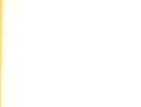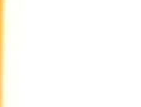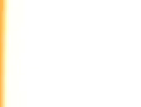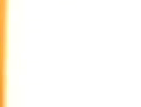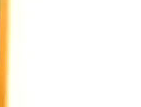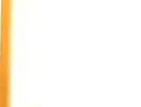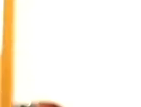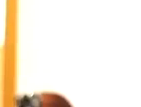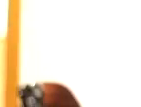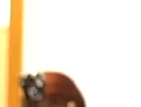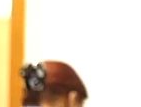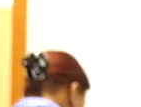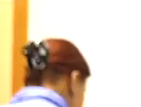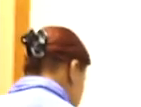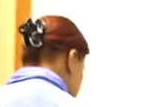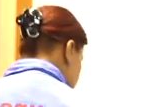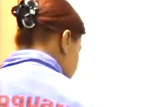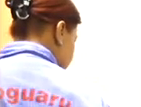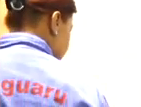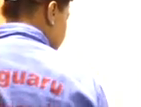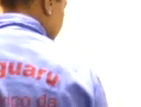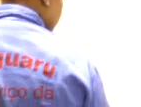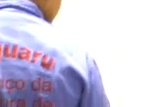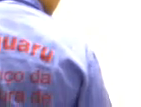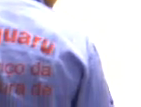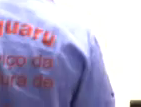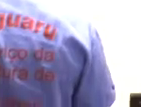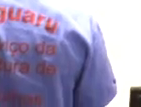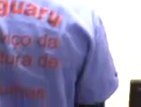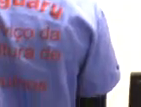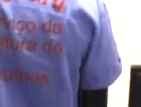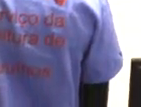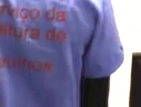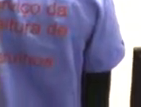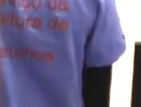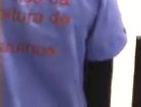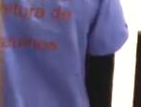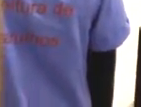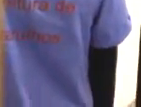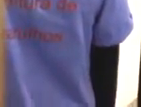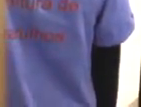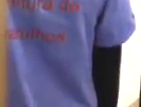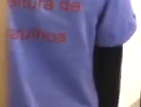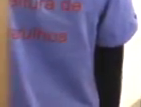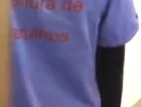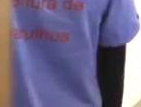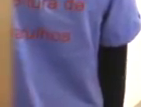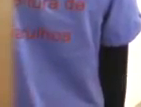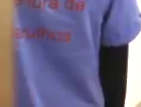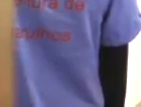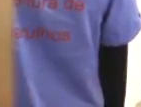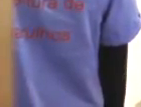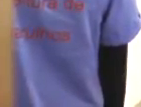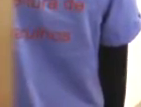terceiro andar da Câmara Municipal, das 8 às 17 horas. O telefone é